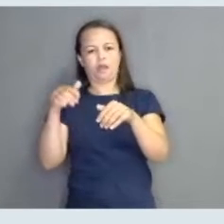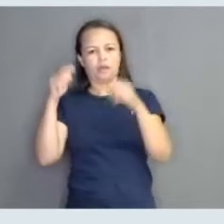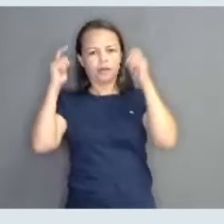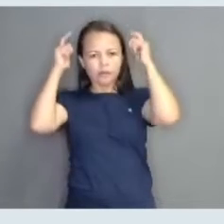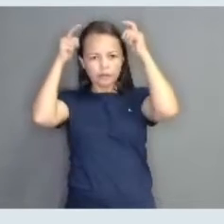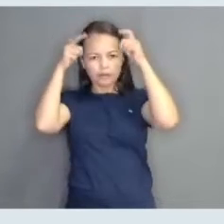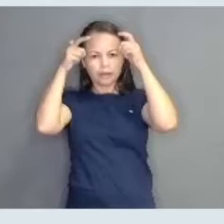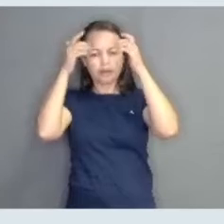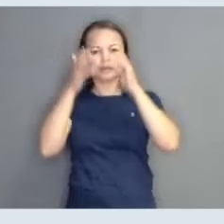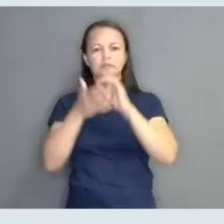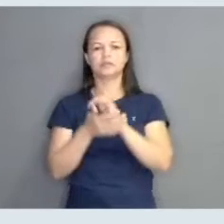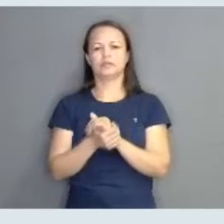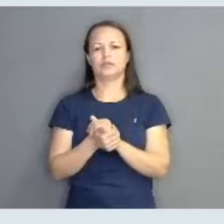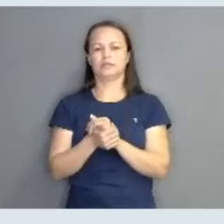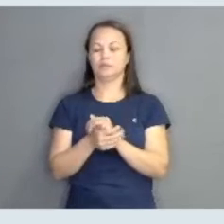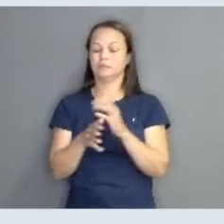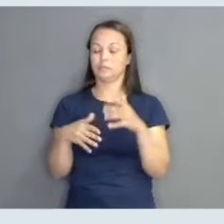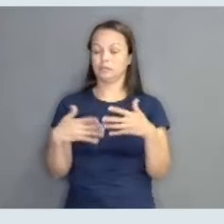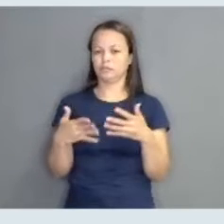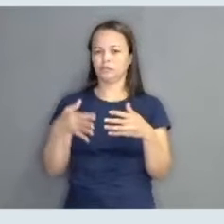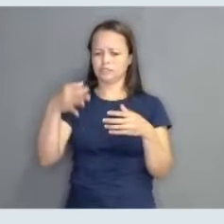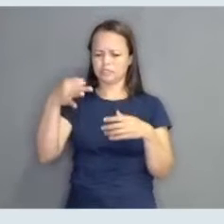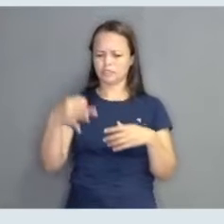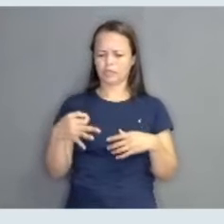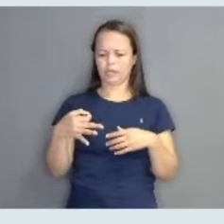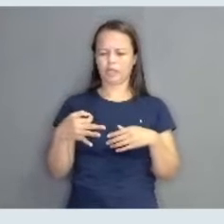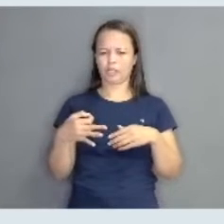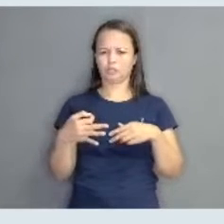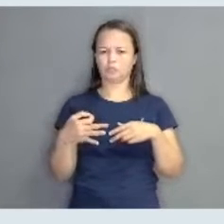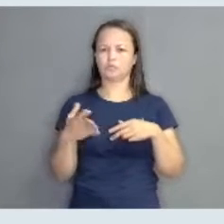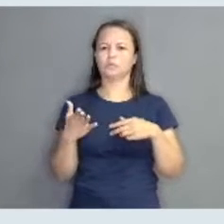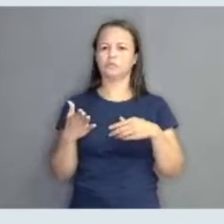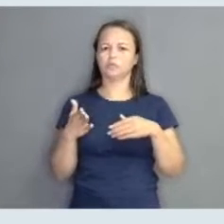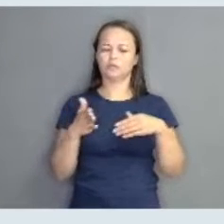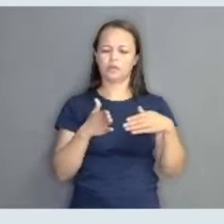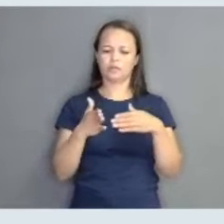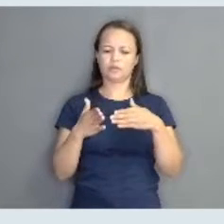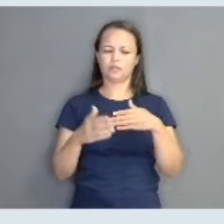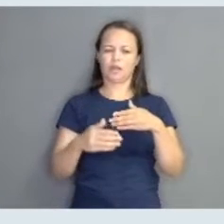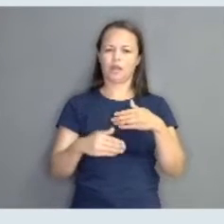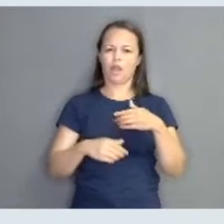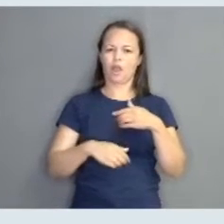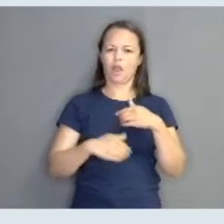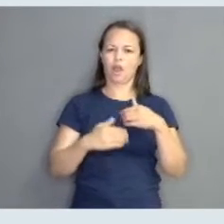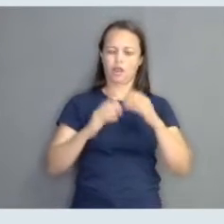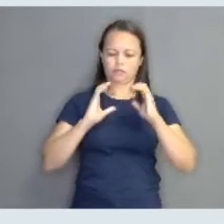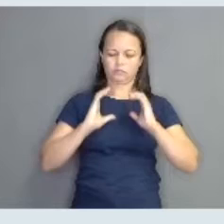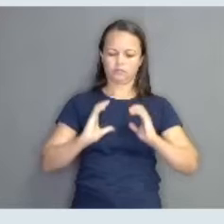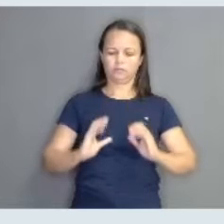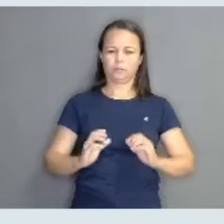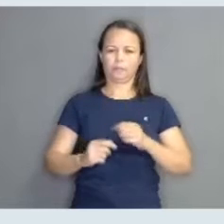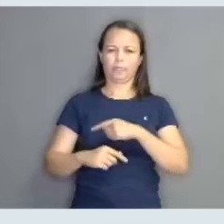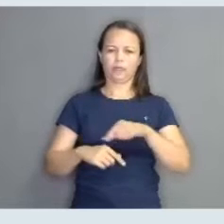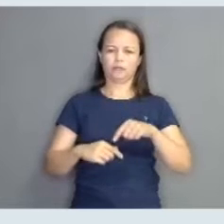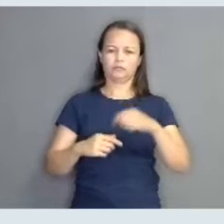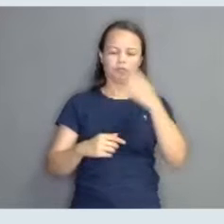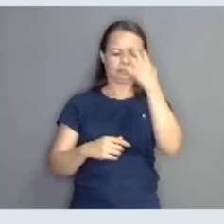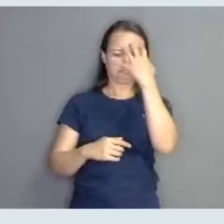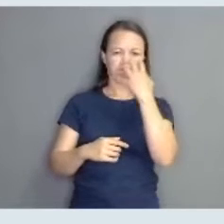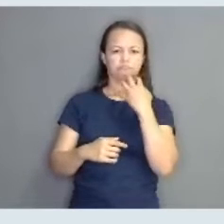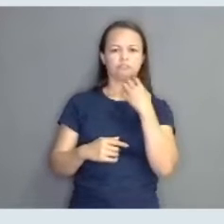nada mais correto do que passar a formalidade, né? A seriedade da função.